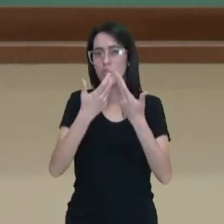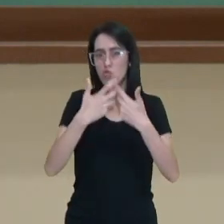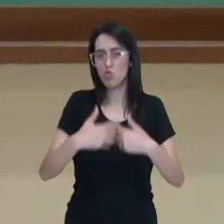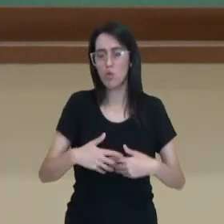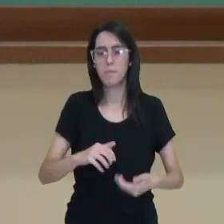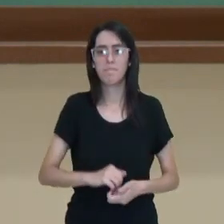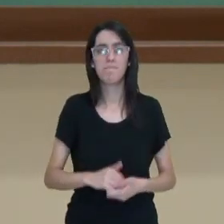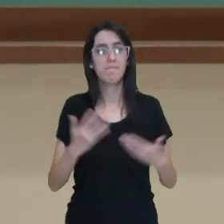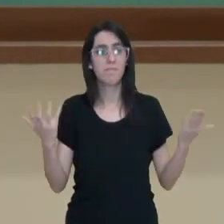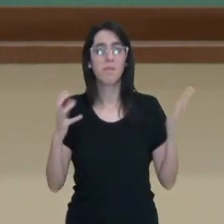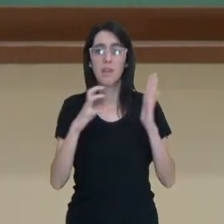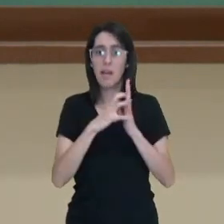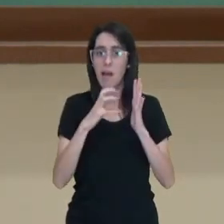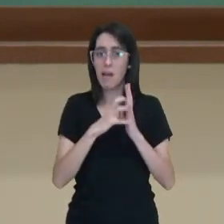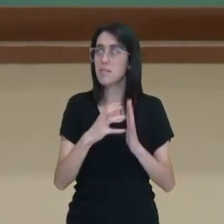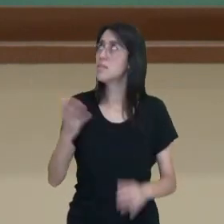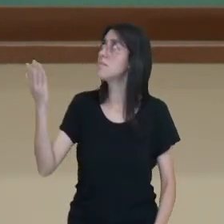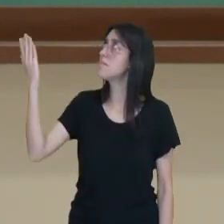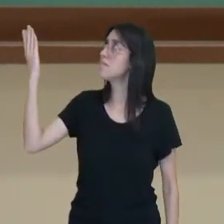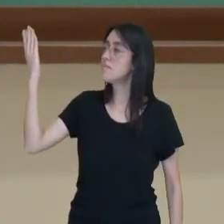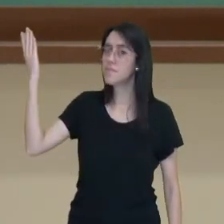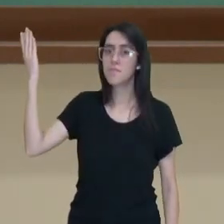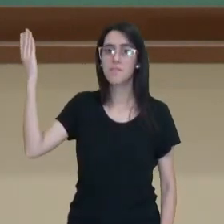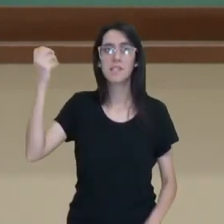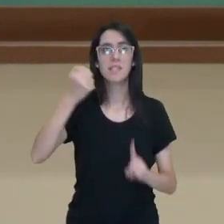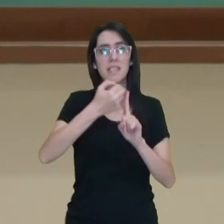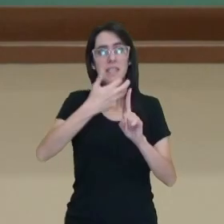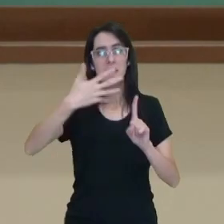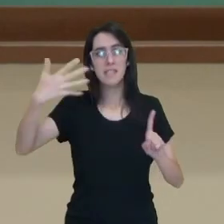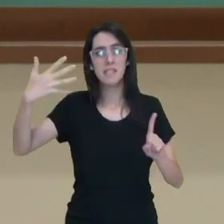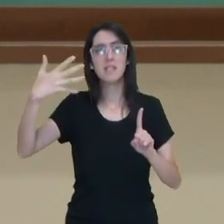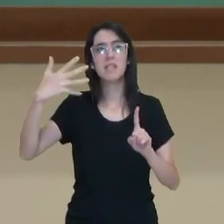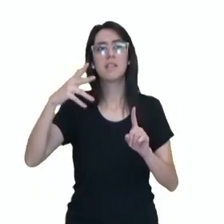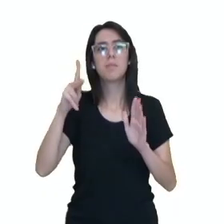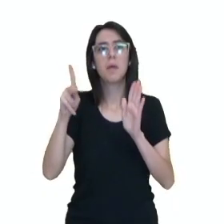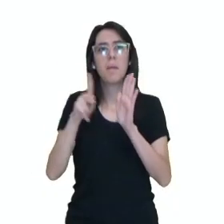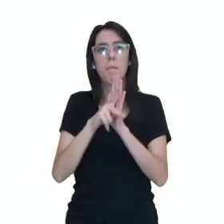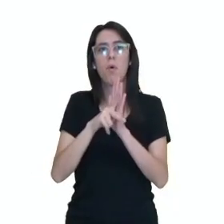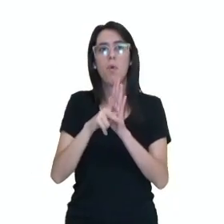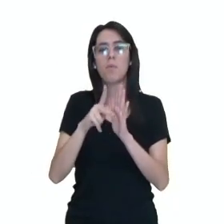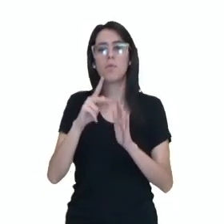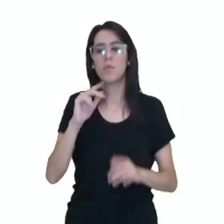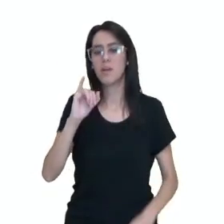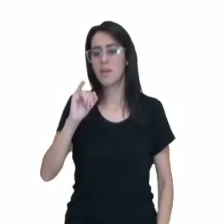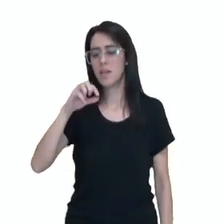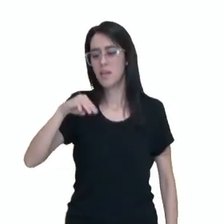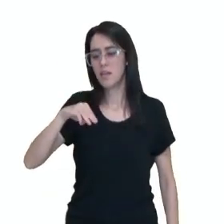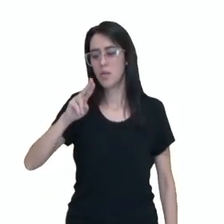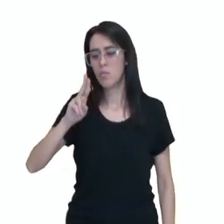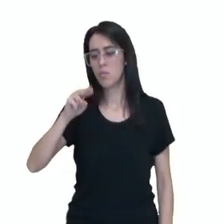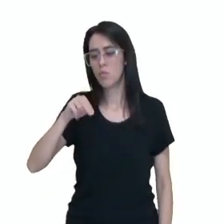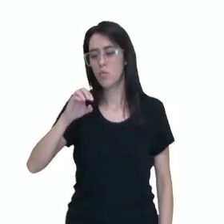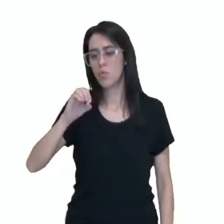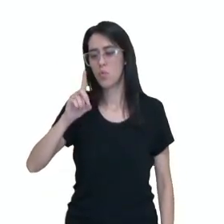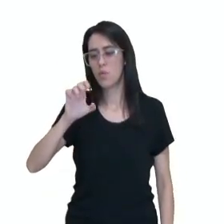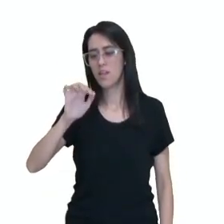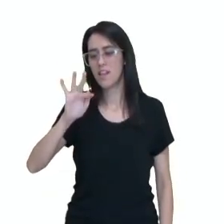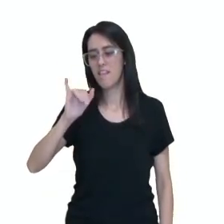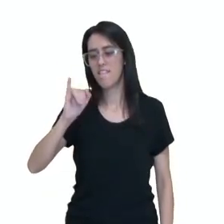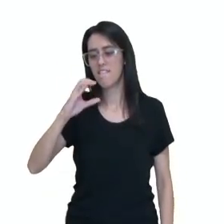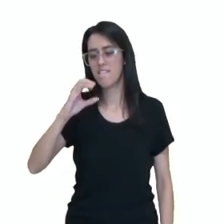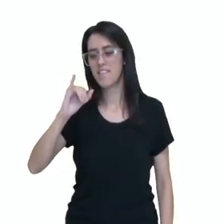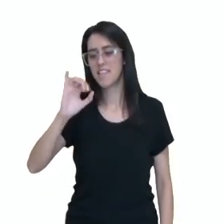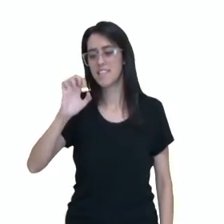Então a AIDS, né? A síndrome da imunodeficiência adquirida, tá? Ela vai ser causada por um vírus, tá? E